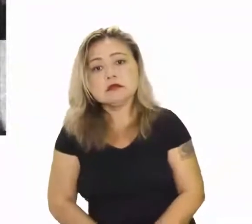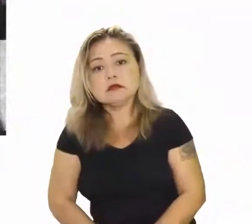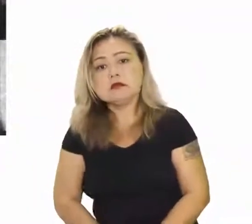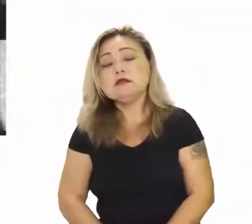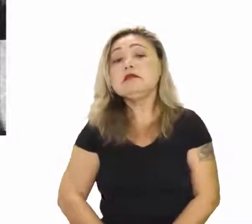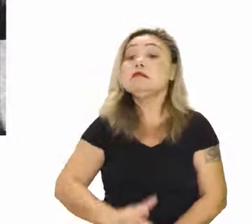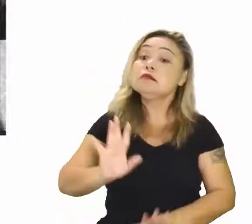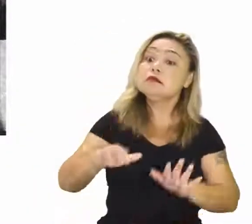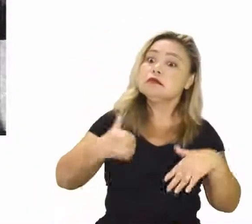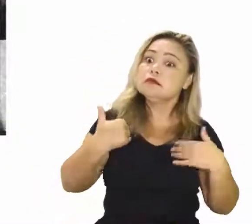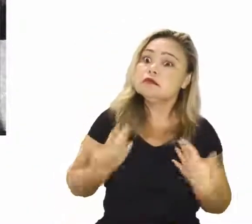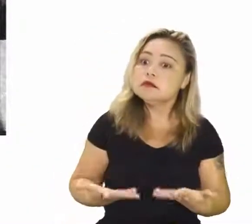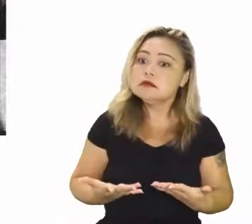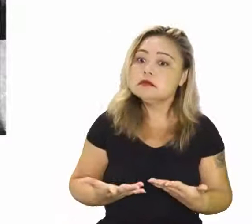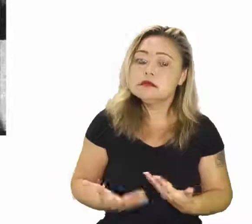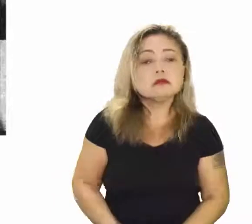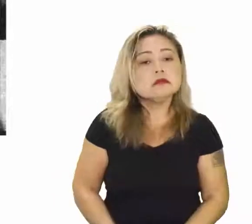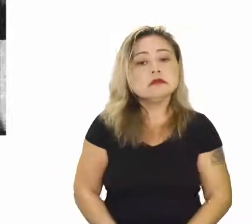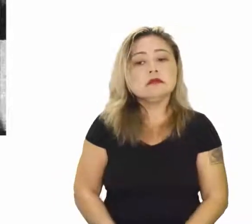Aí,